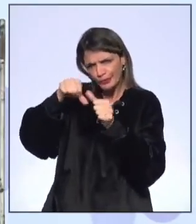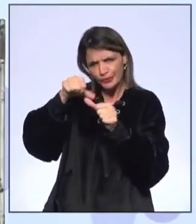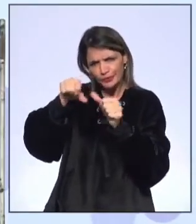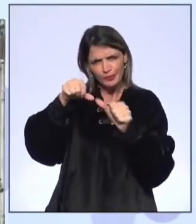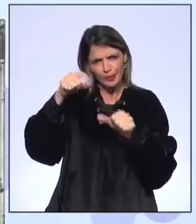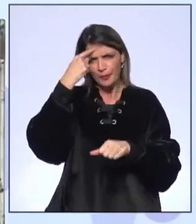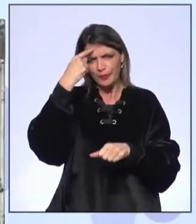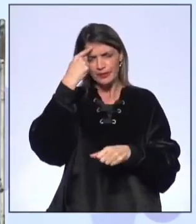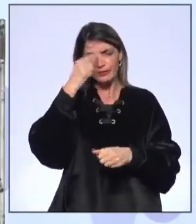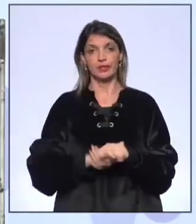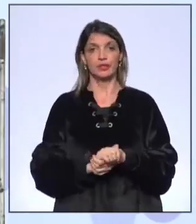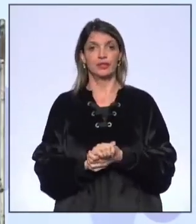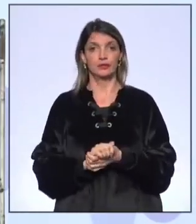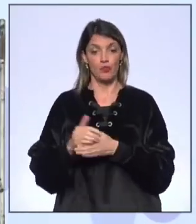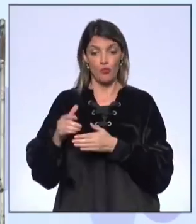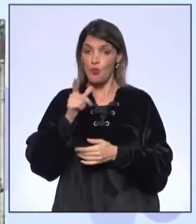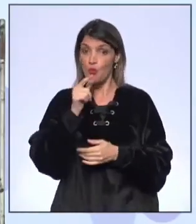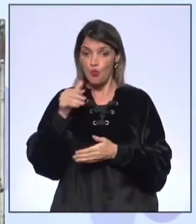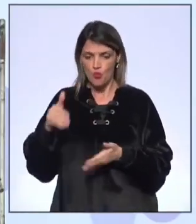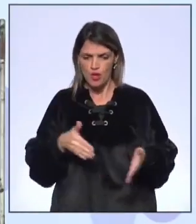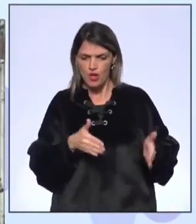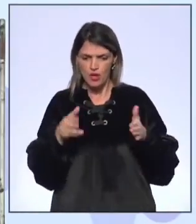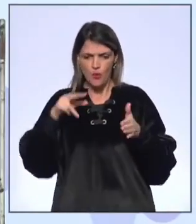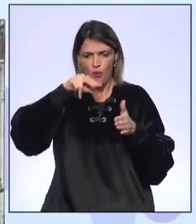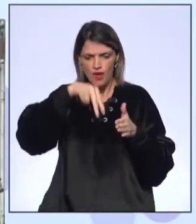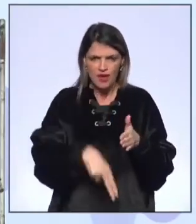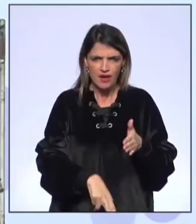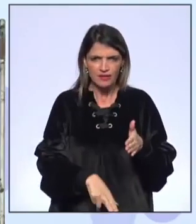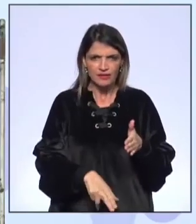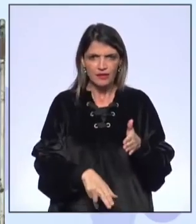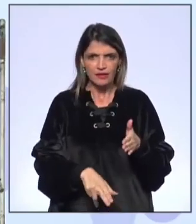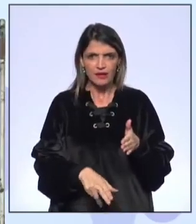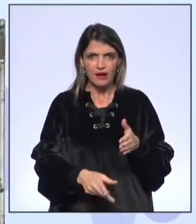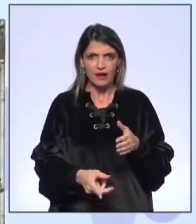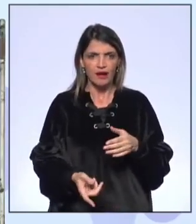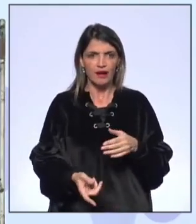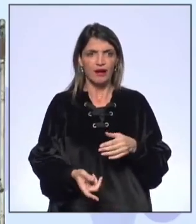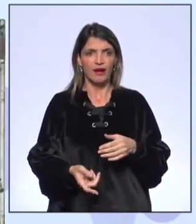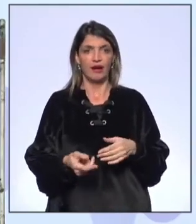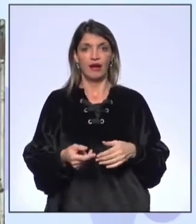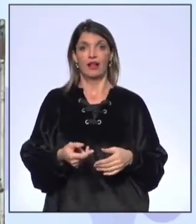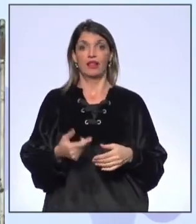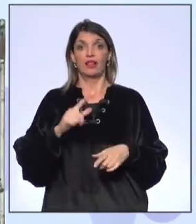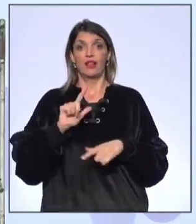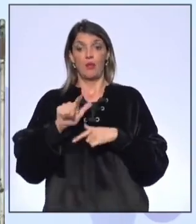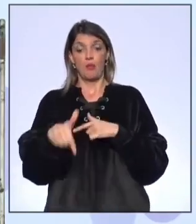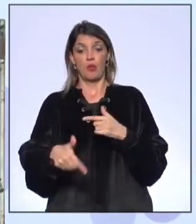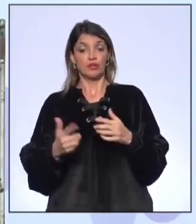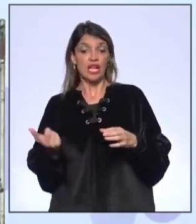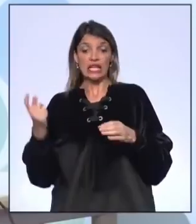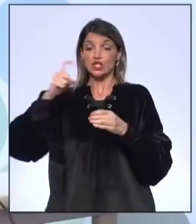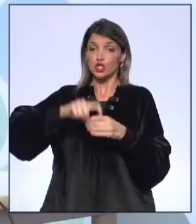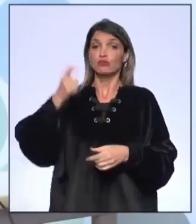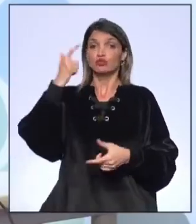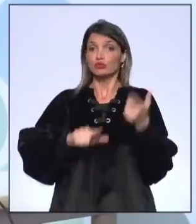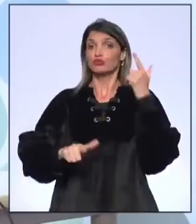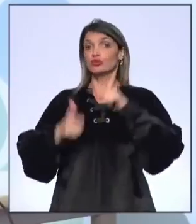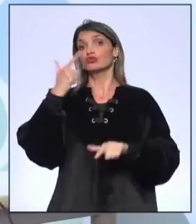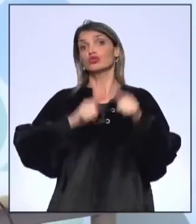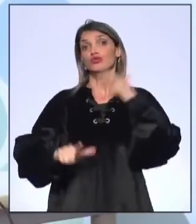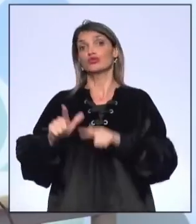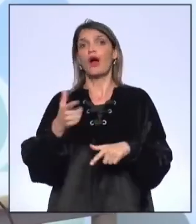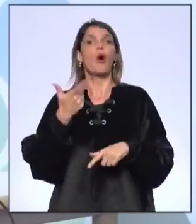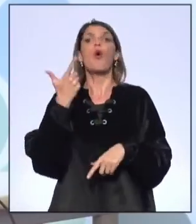ele fala. Ó, você entra no rio, quando você for entrar de novo, a água já passou. Então ali o rio não é o mesmo. Água, né? né? Já é outra água.